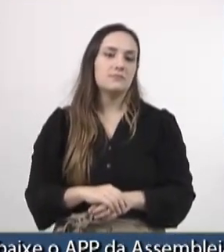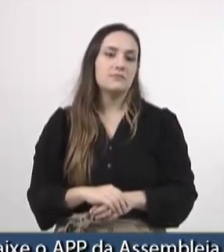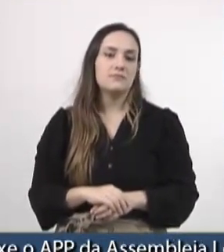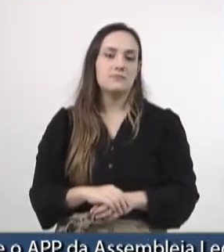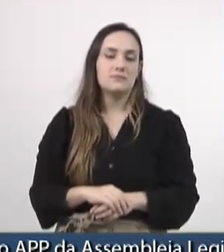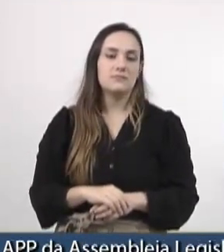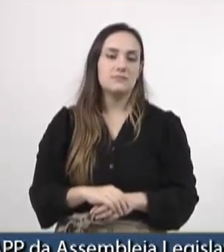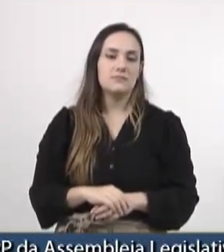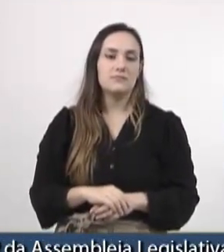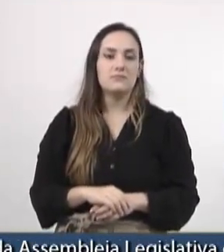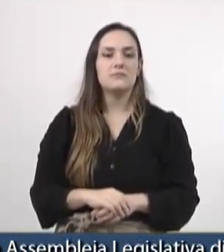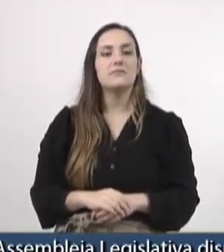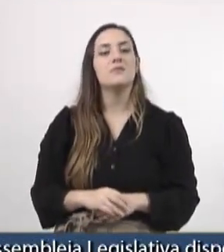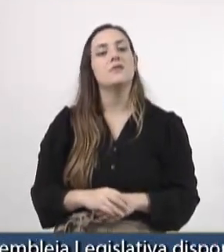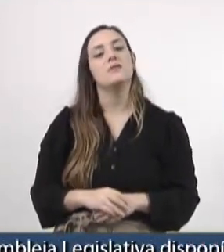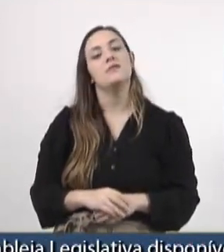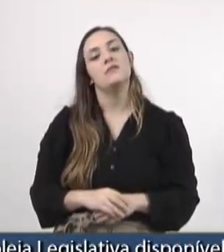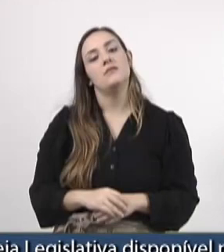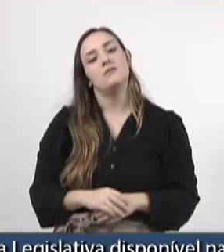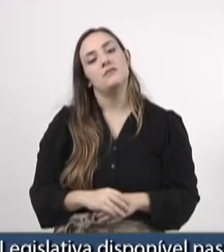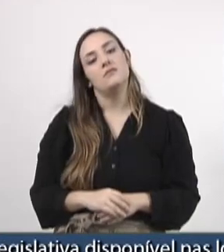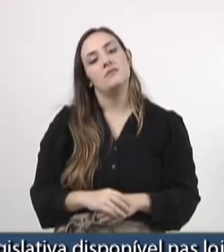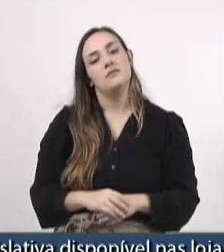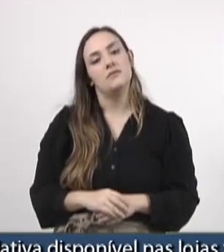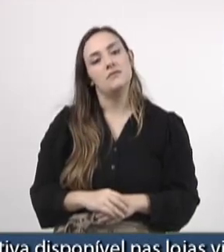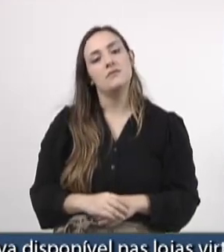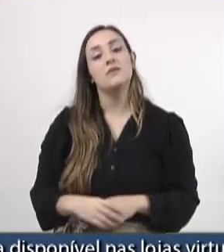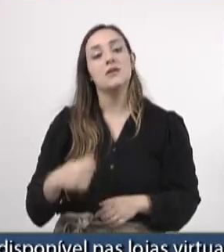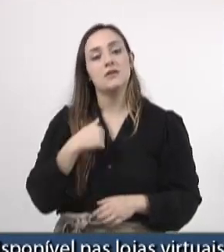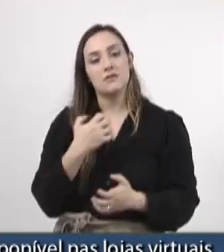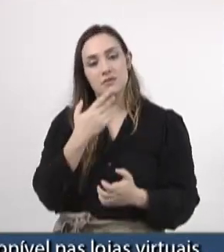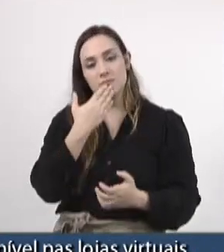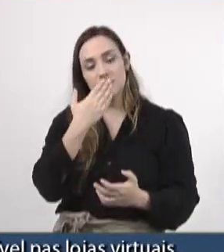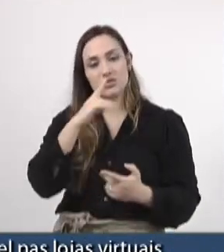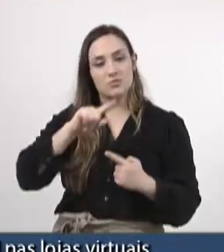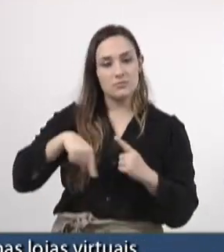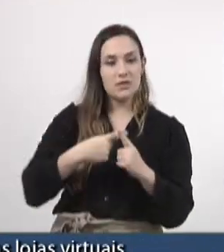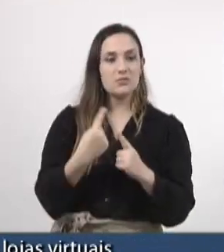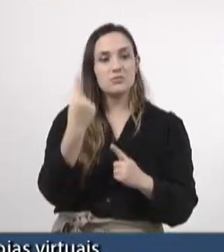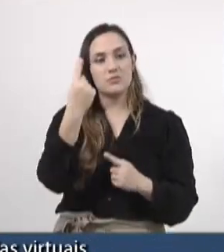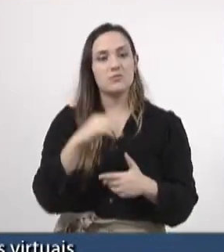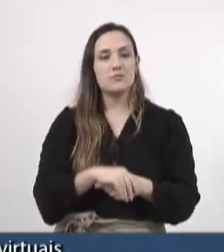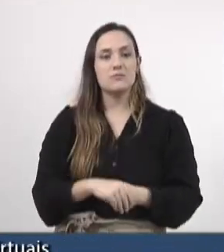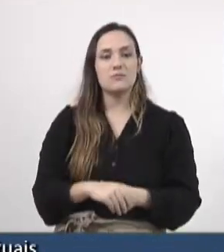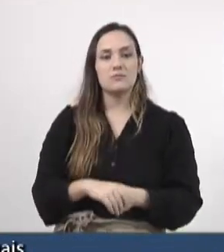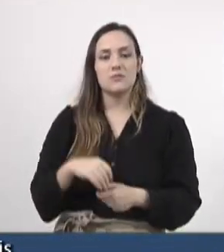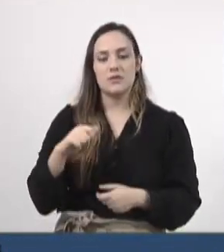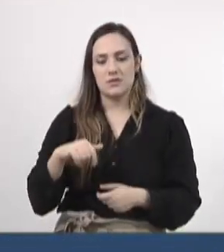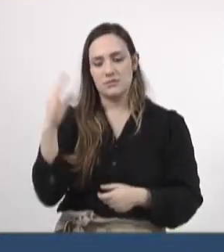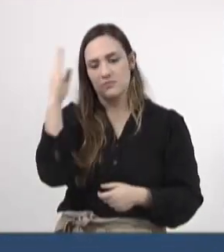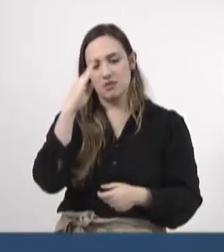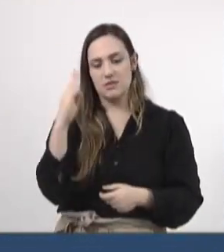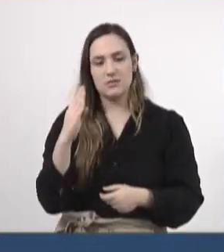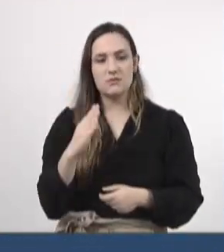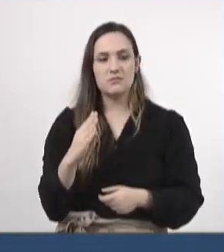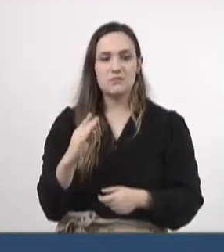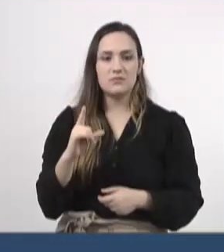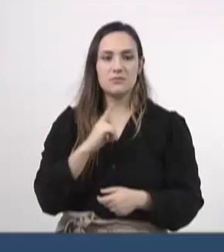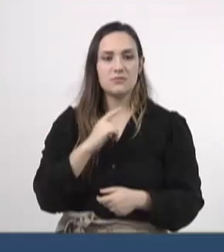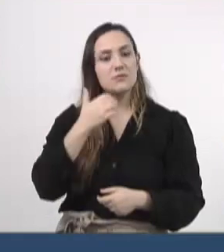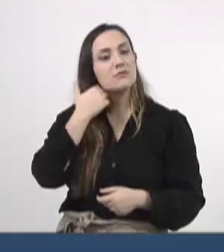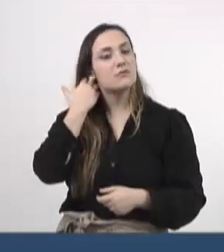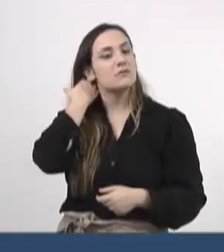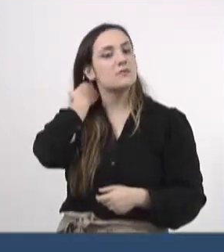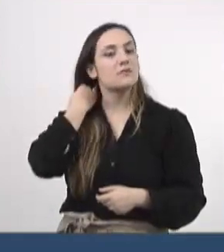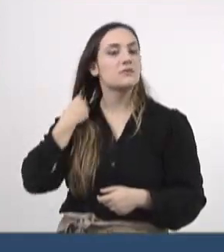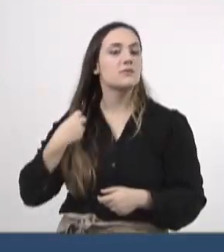Só para consignar mais uma questão, senhor presidente. O Brasil teve, nesse primeiro trimestre,